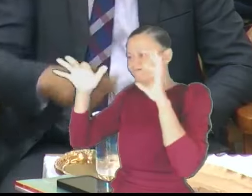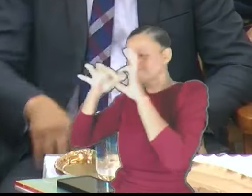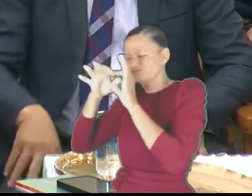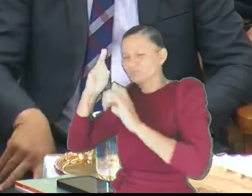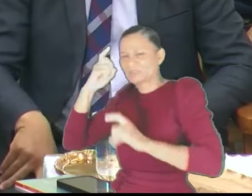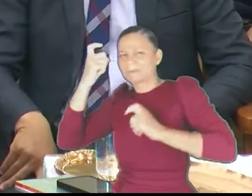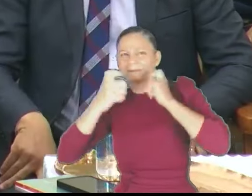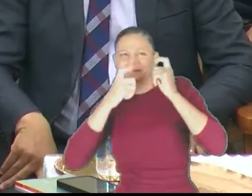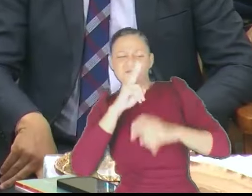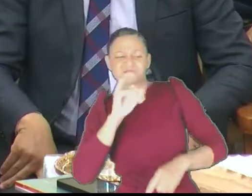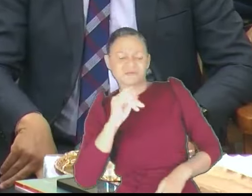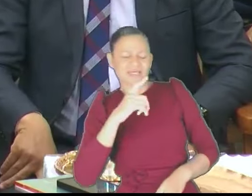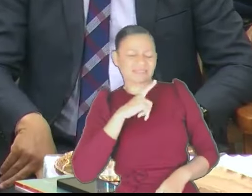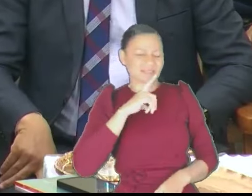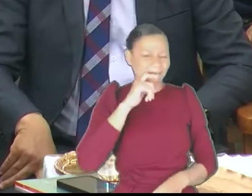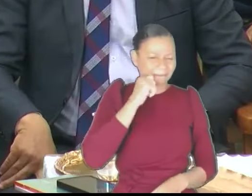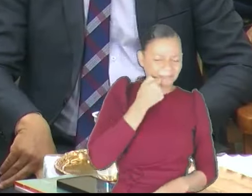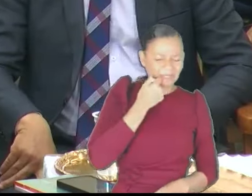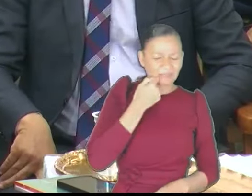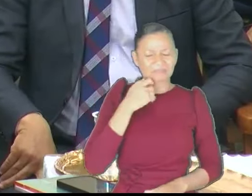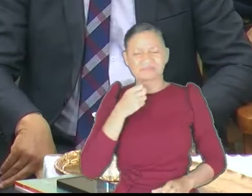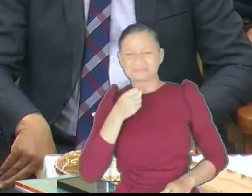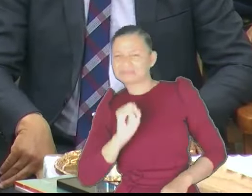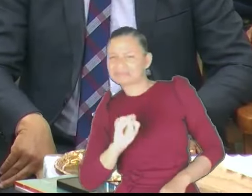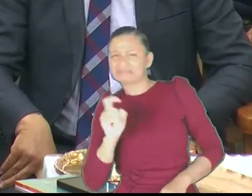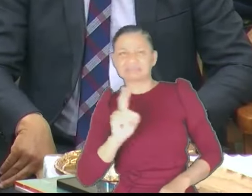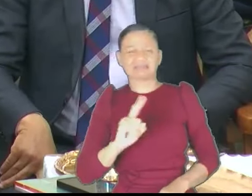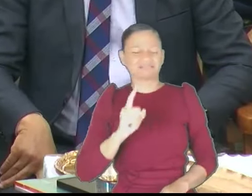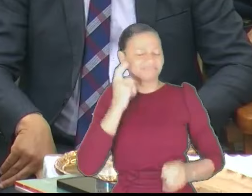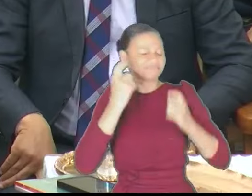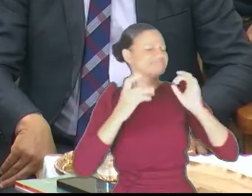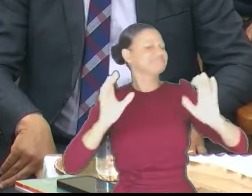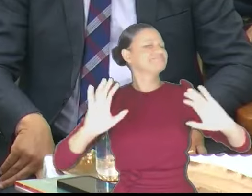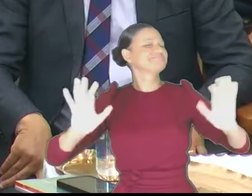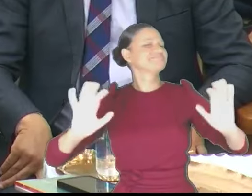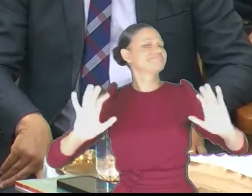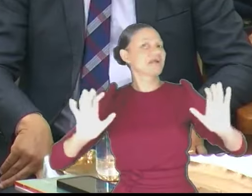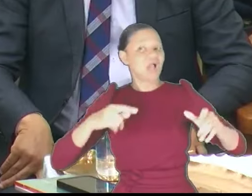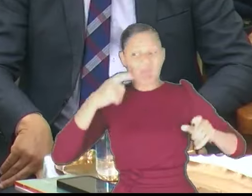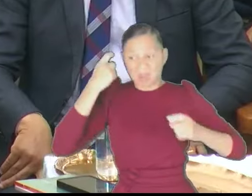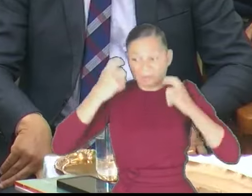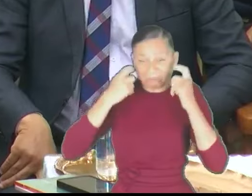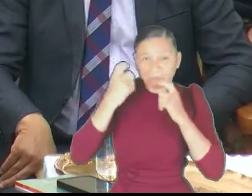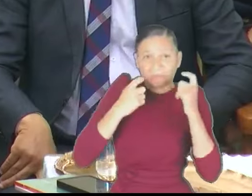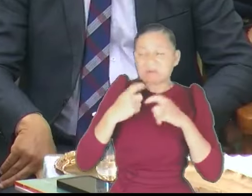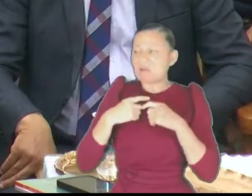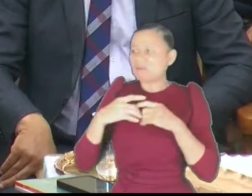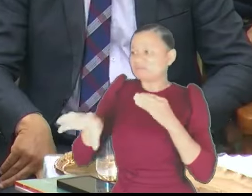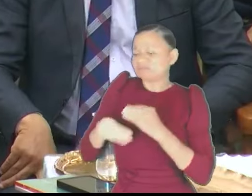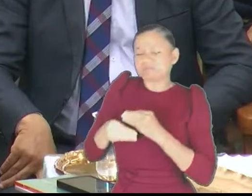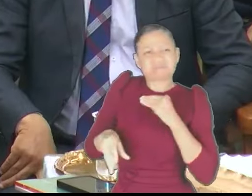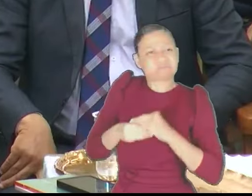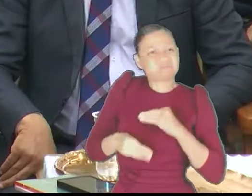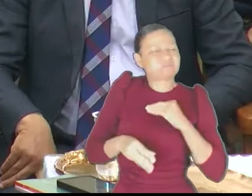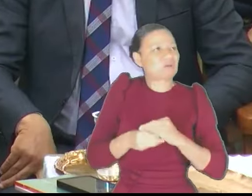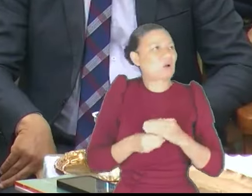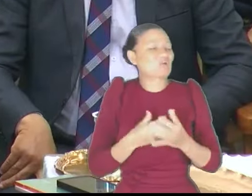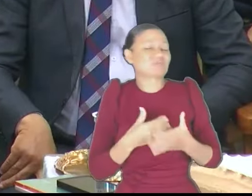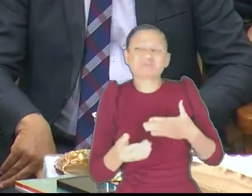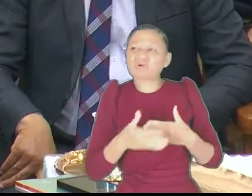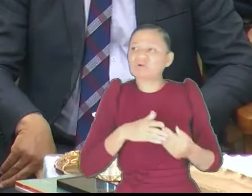preocupado se vai ter pão ou se não vai ter pão? Ele não está preocupado com isso. Ele não está preocupado em agregar simplesmente de qualquer